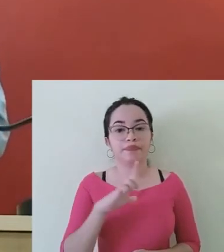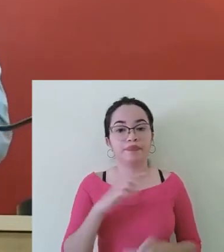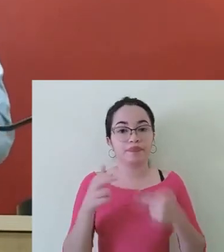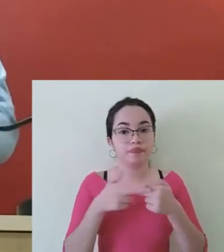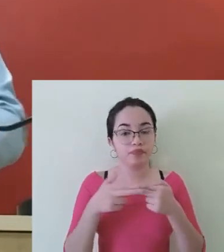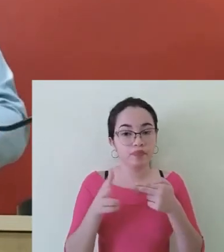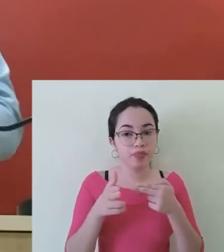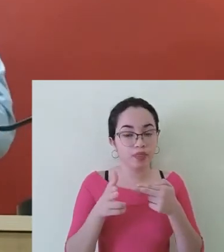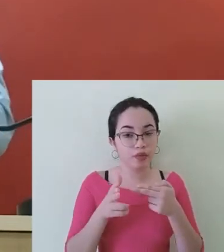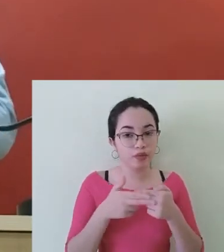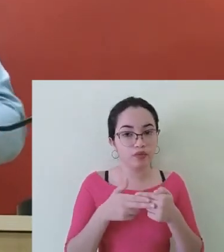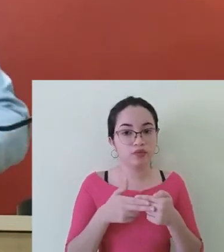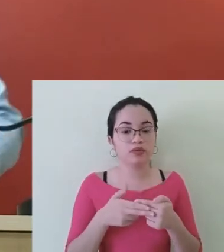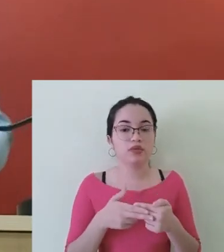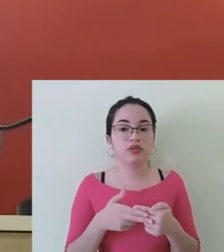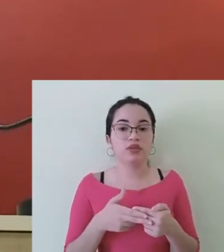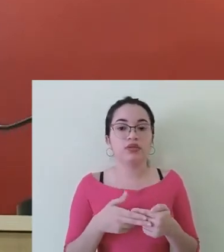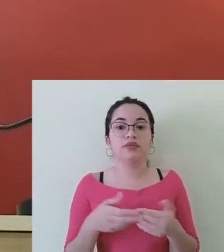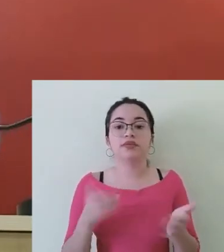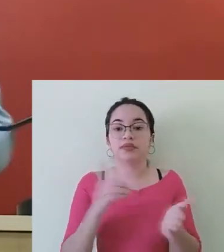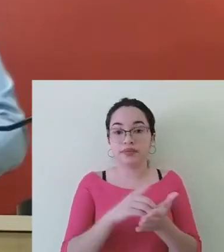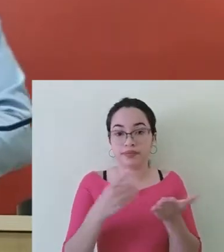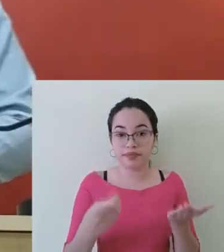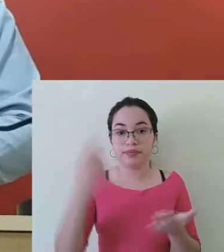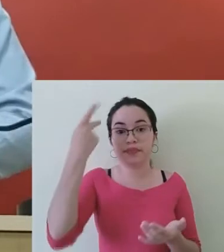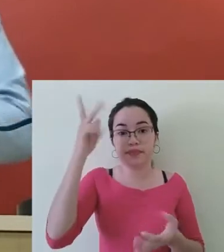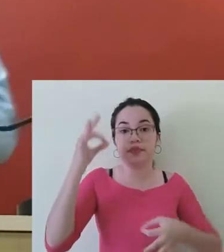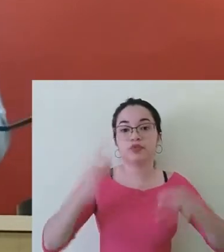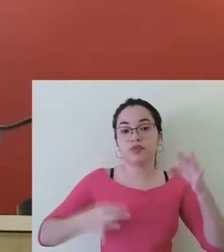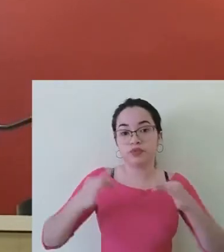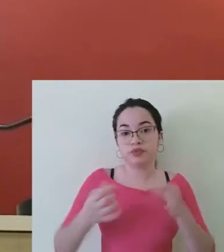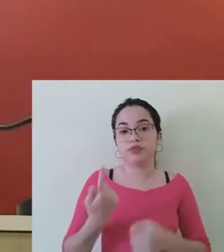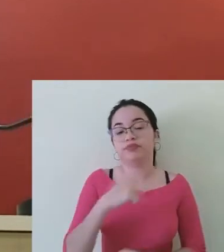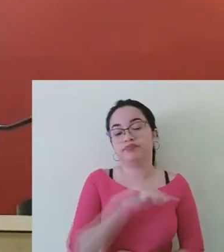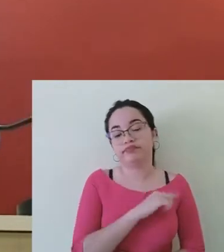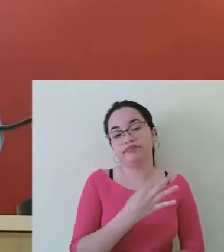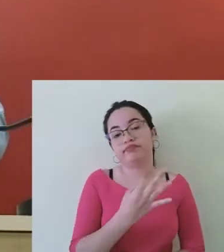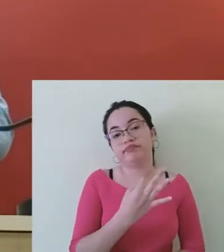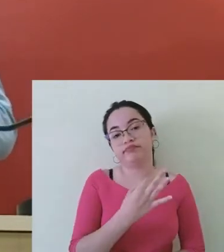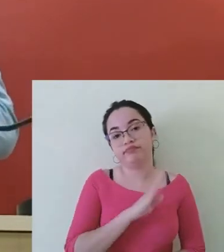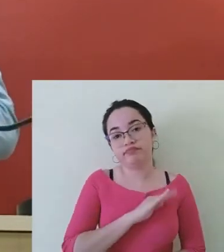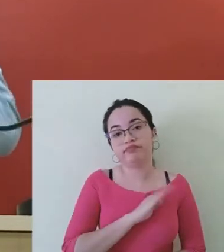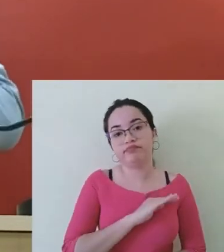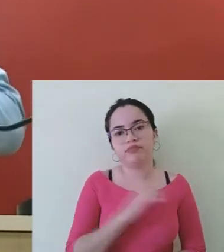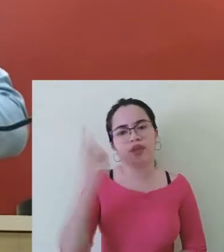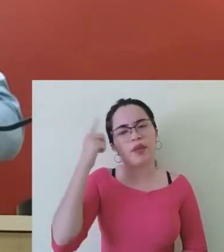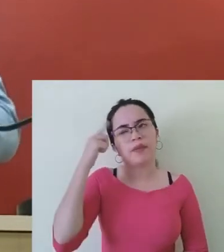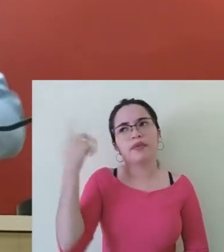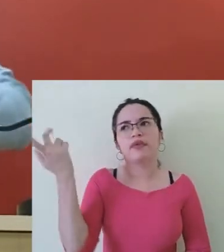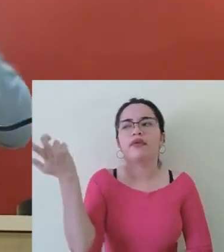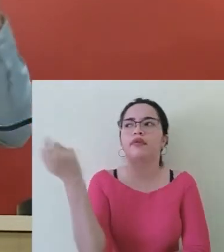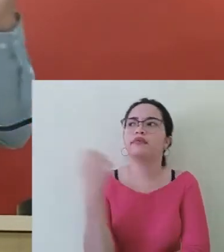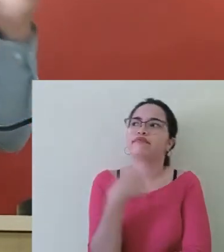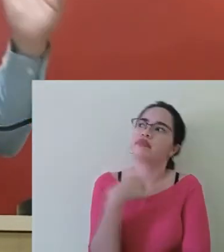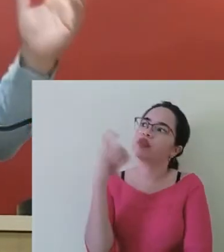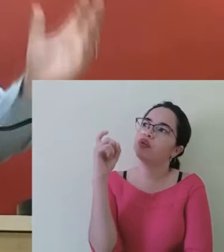que usar como critério as Escrituras para julgar o nosso coração. Não pense assim,